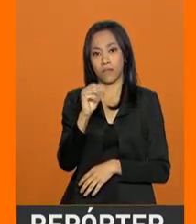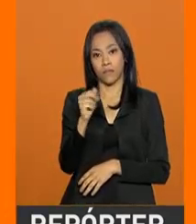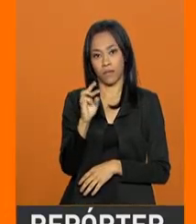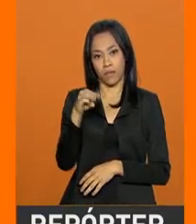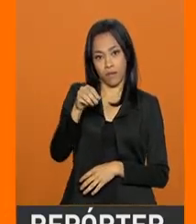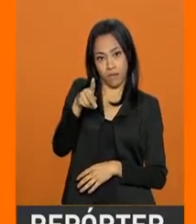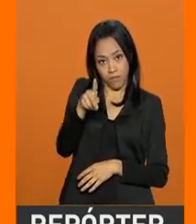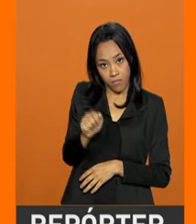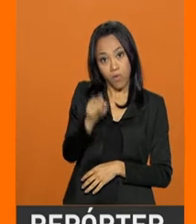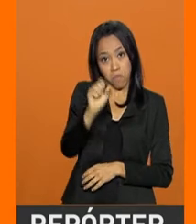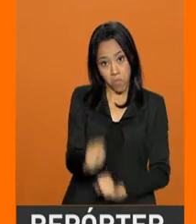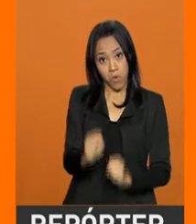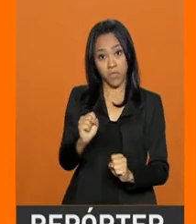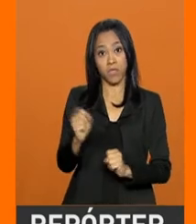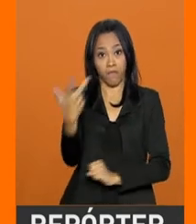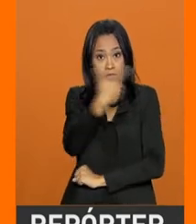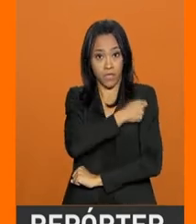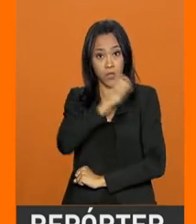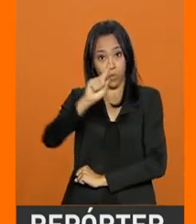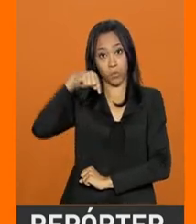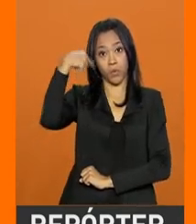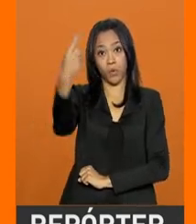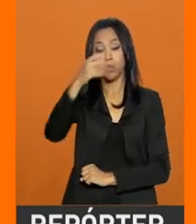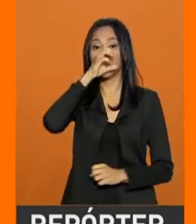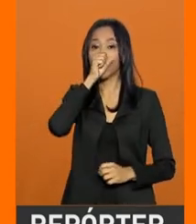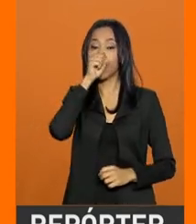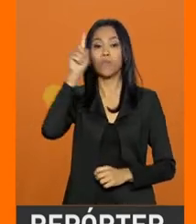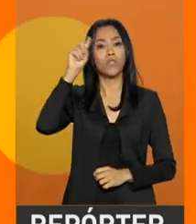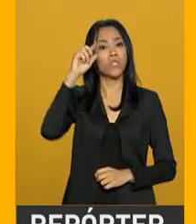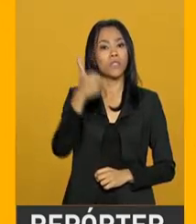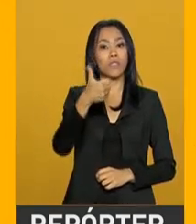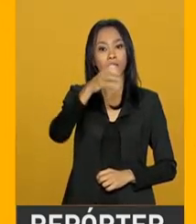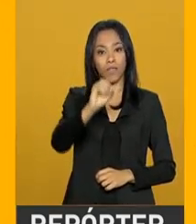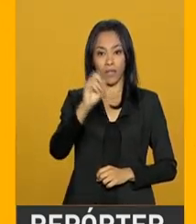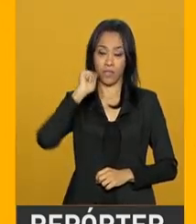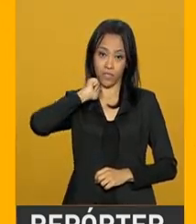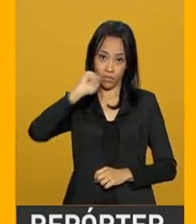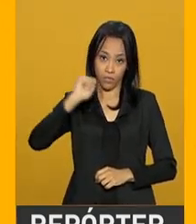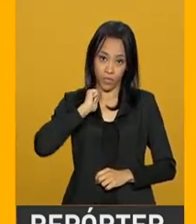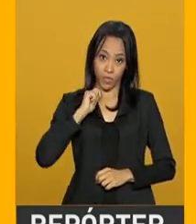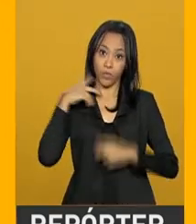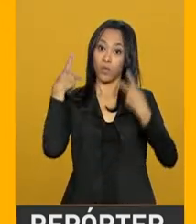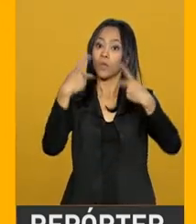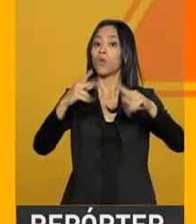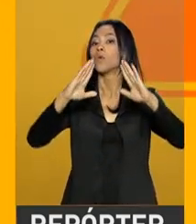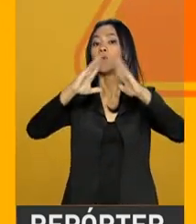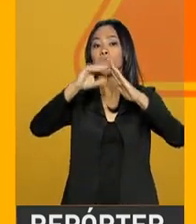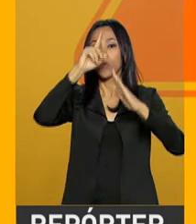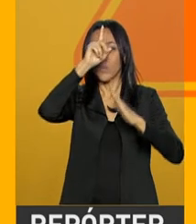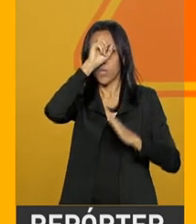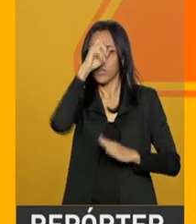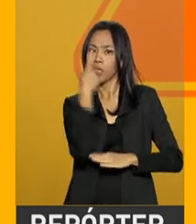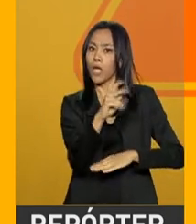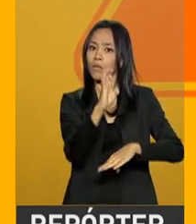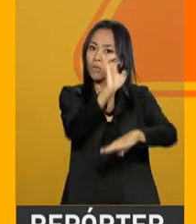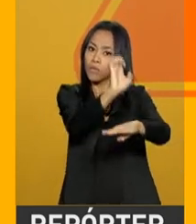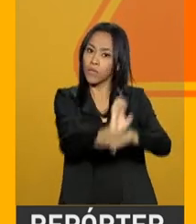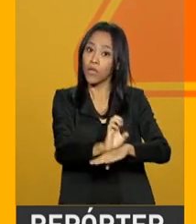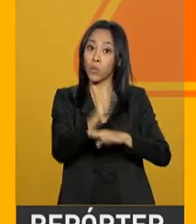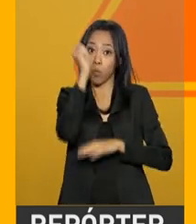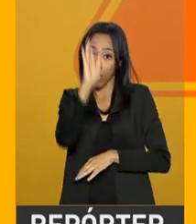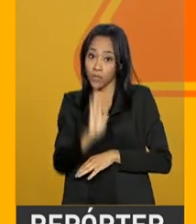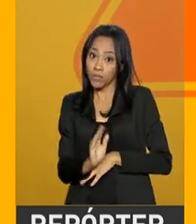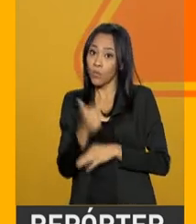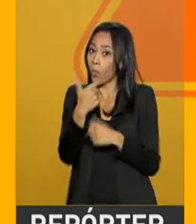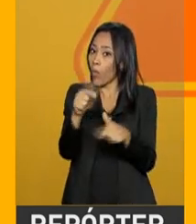vacinados a partir do próximo sábado até 10 de abril nos postos de saúde do estado o brasil está livre do sarampo